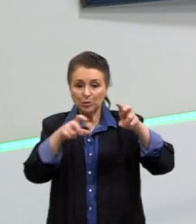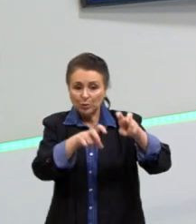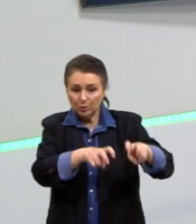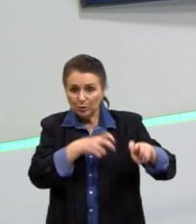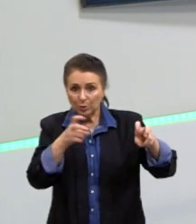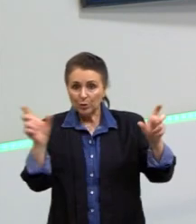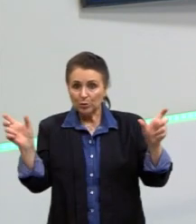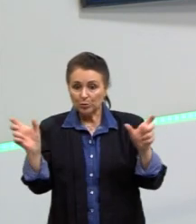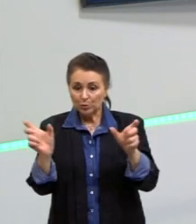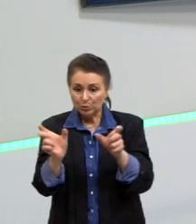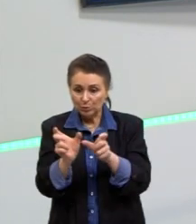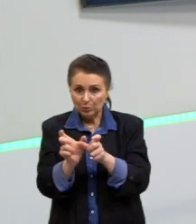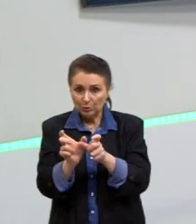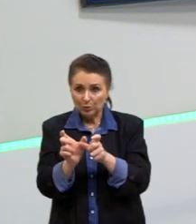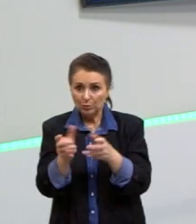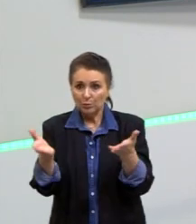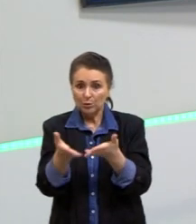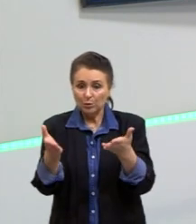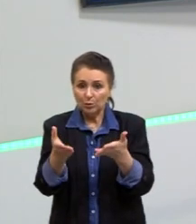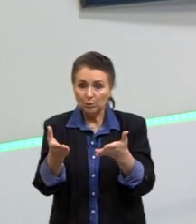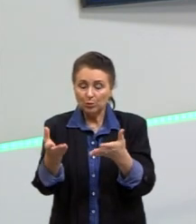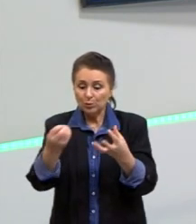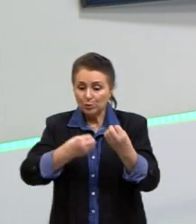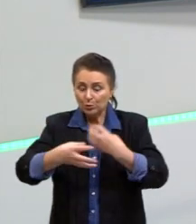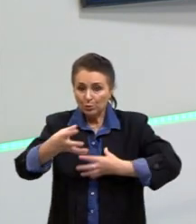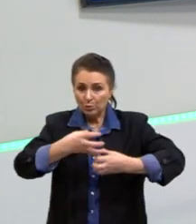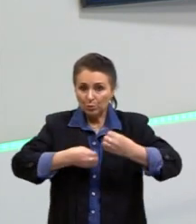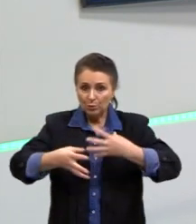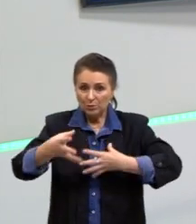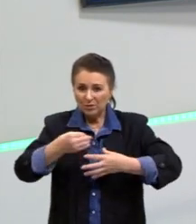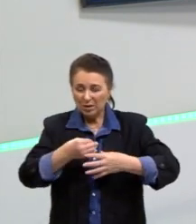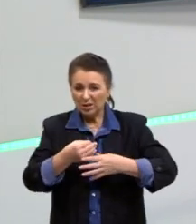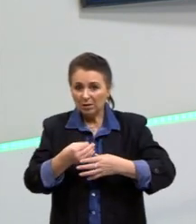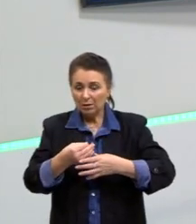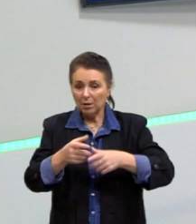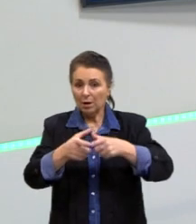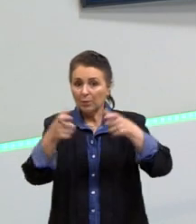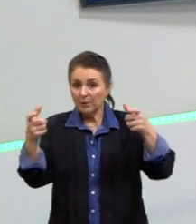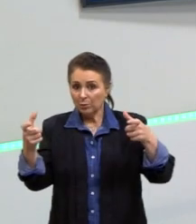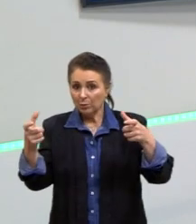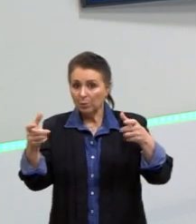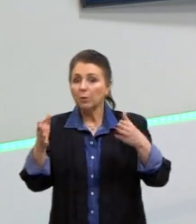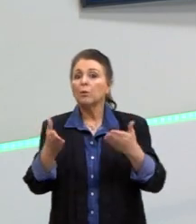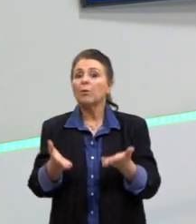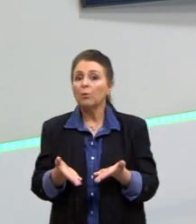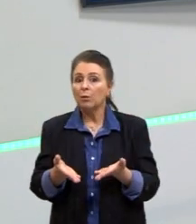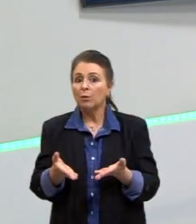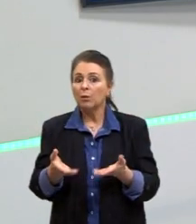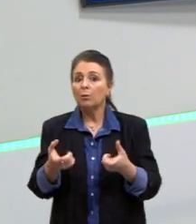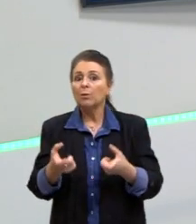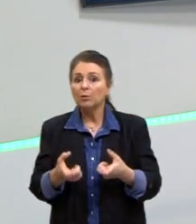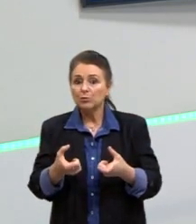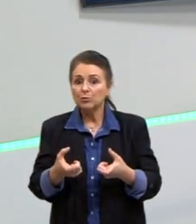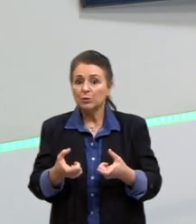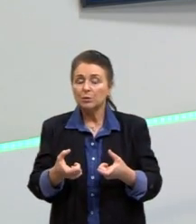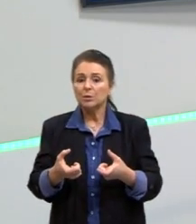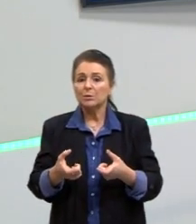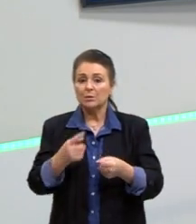Diminuiu e hoje se concentra, né? Aumentou, mas aumentou só nos grandes polos.